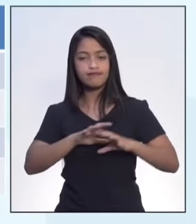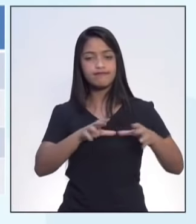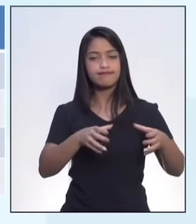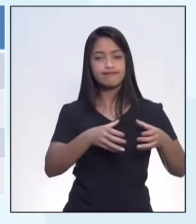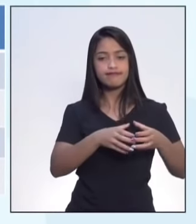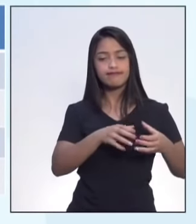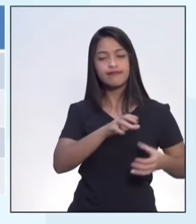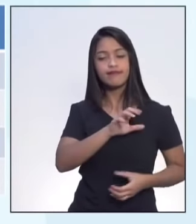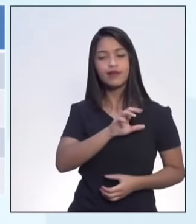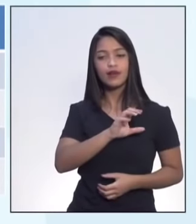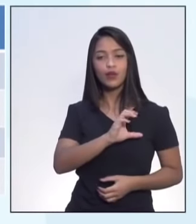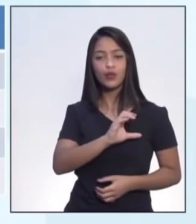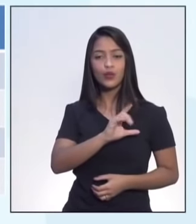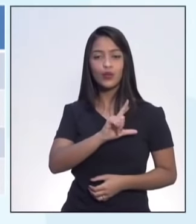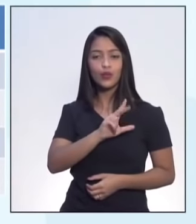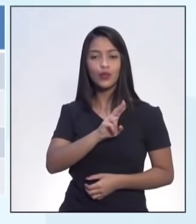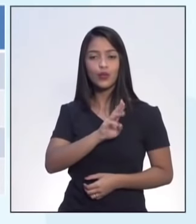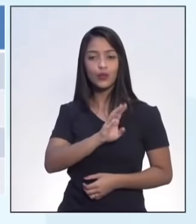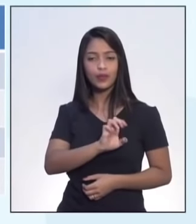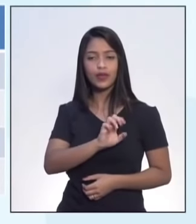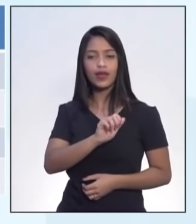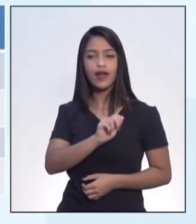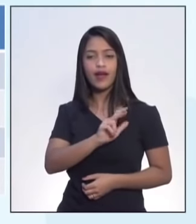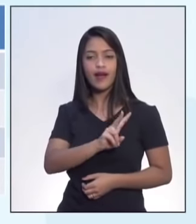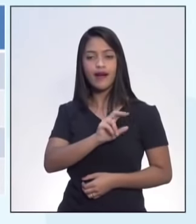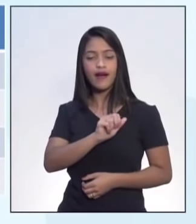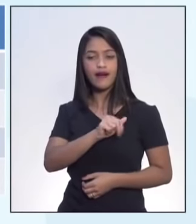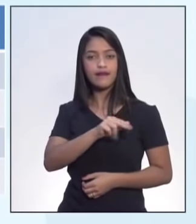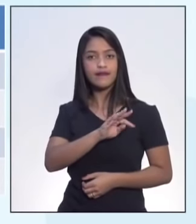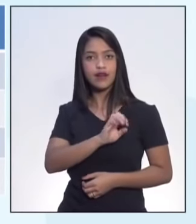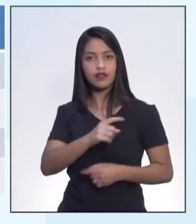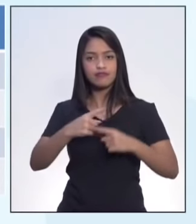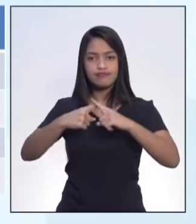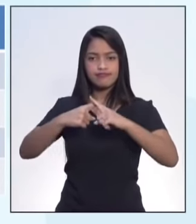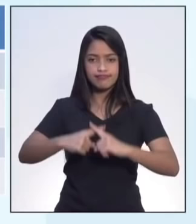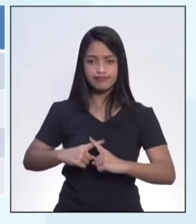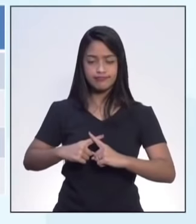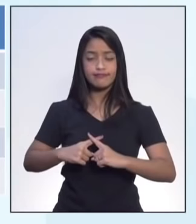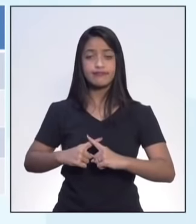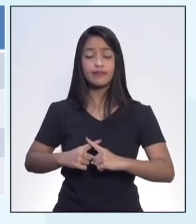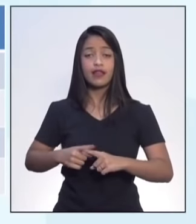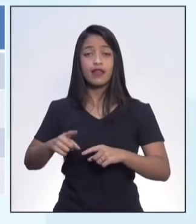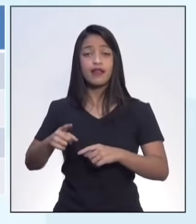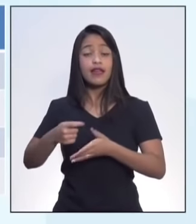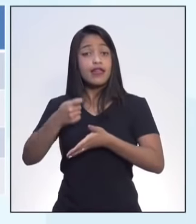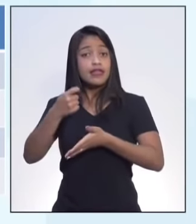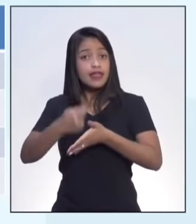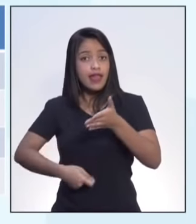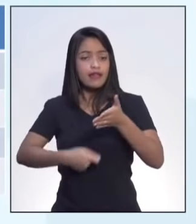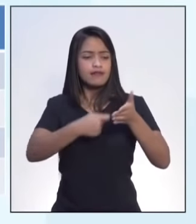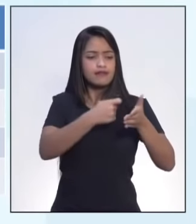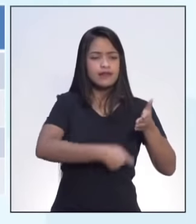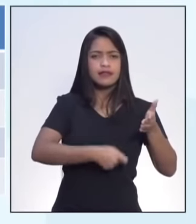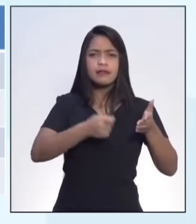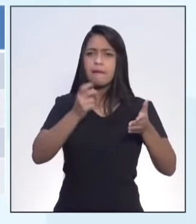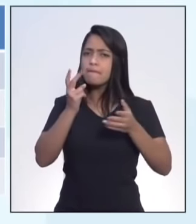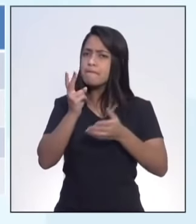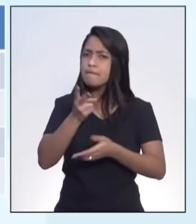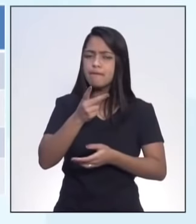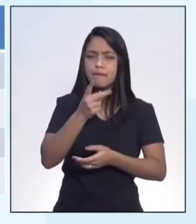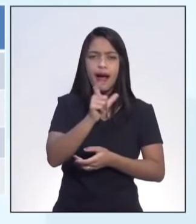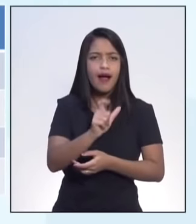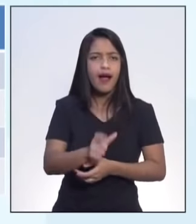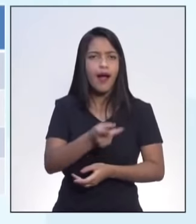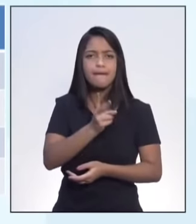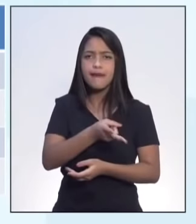Clube Avante. Registram, inclusive, as mesmas palavras, ou seja, nomes, os substantivos, porque eles falam